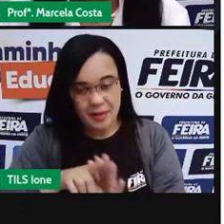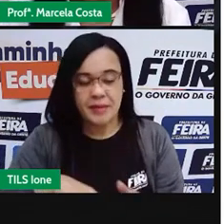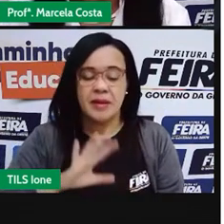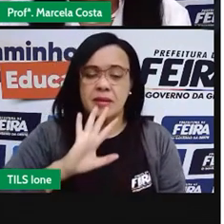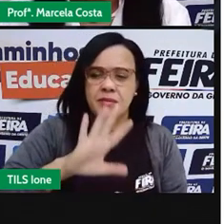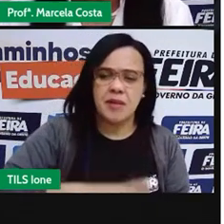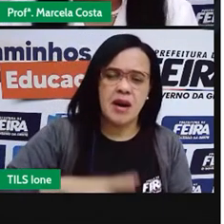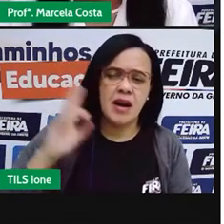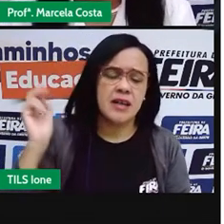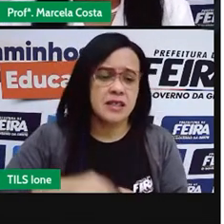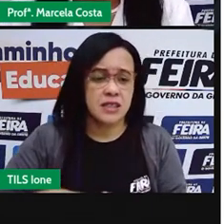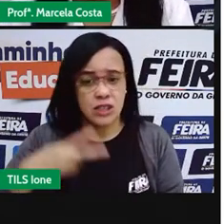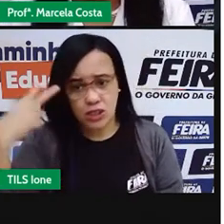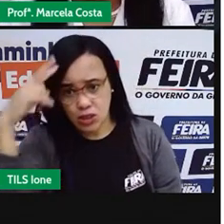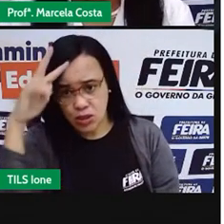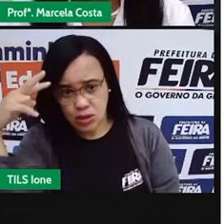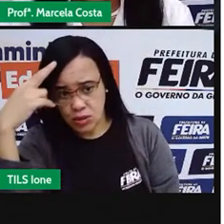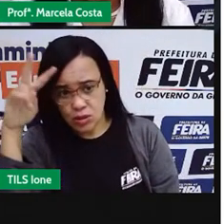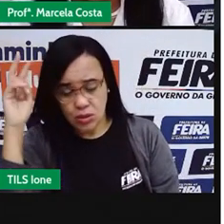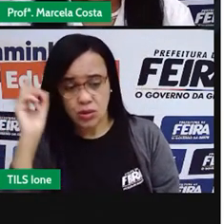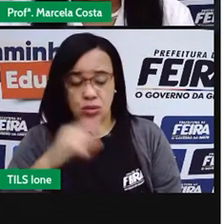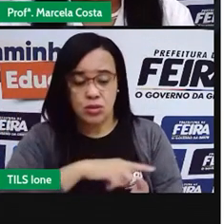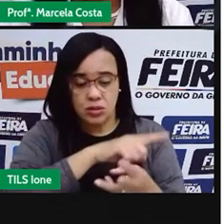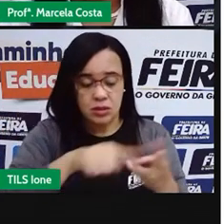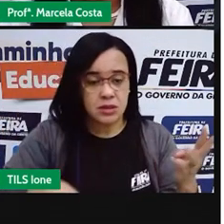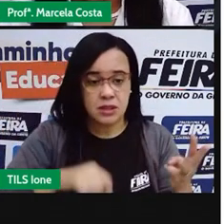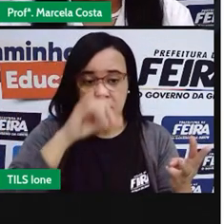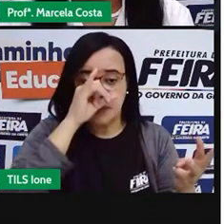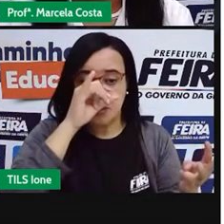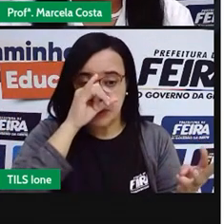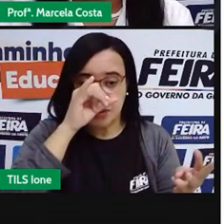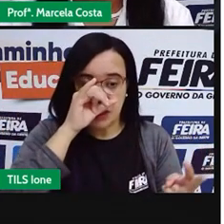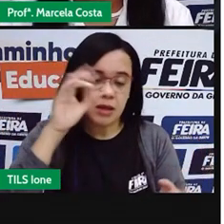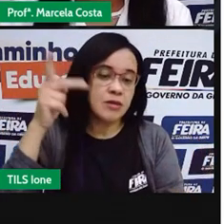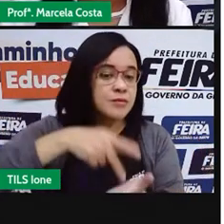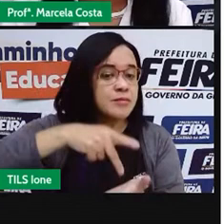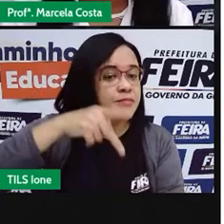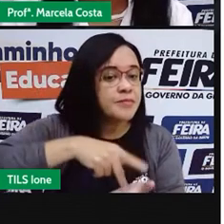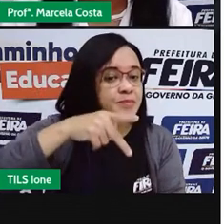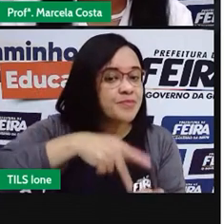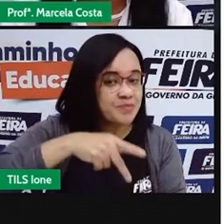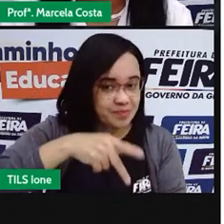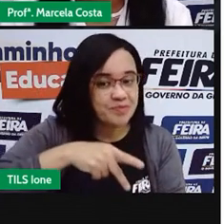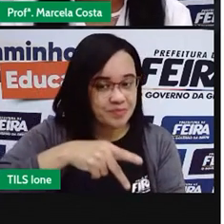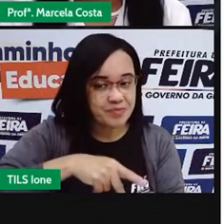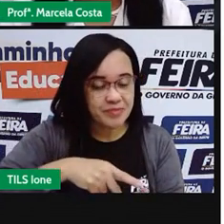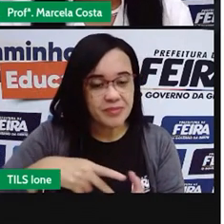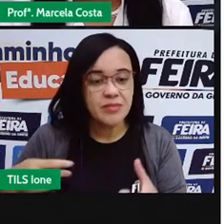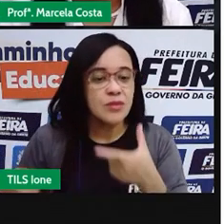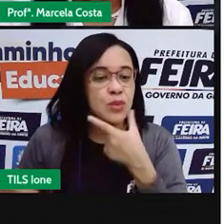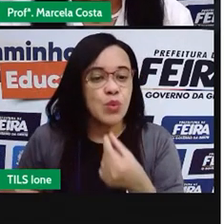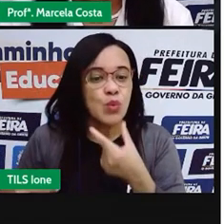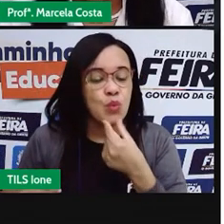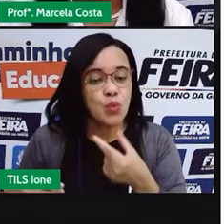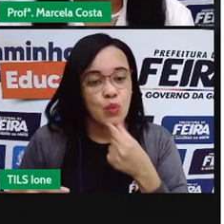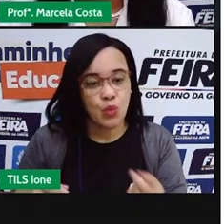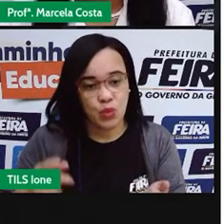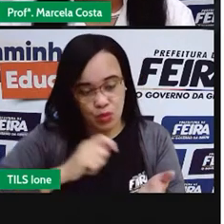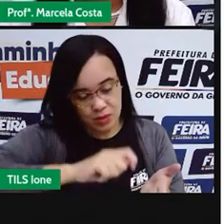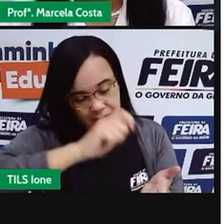é o título dessa releitura. Quem escreveu ela foi o João